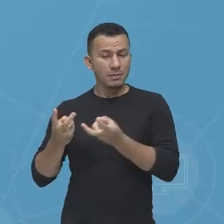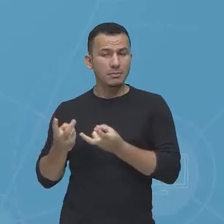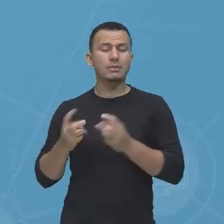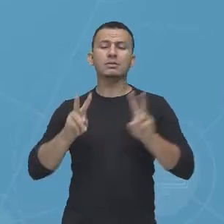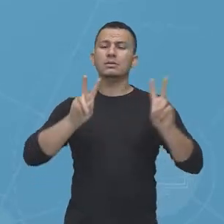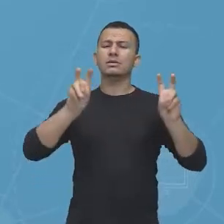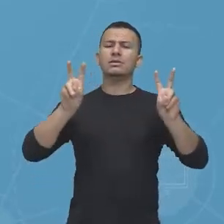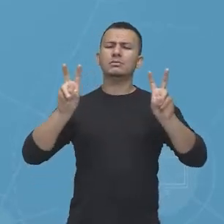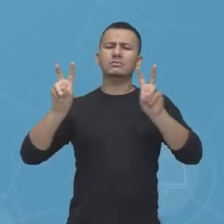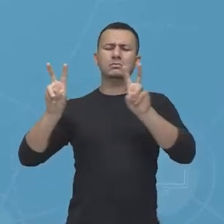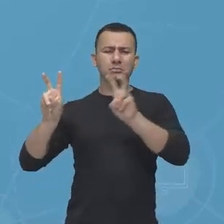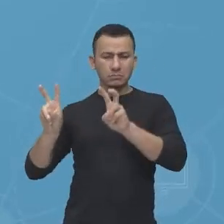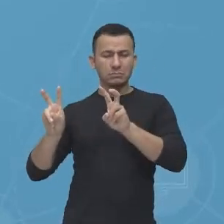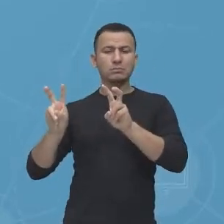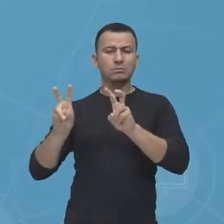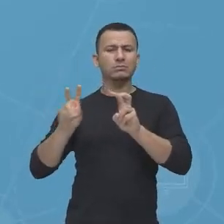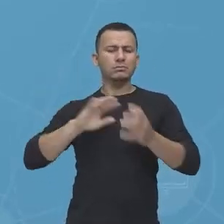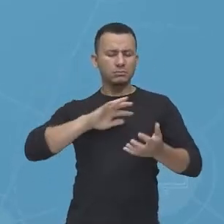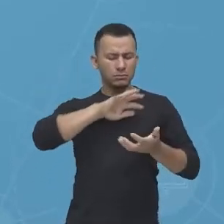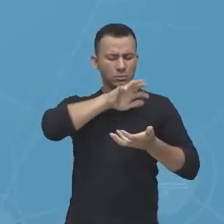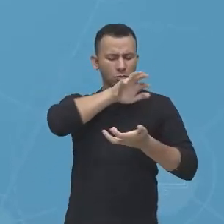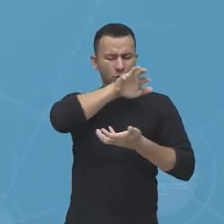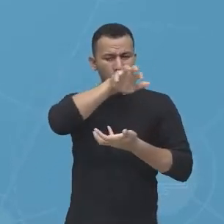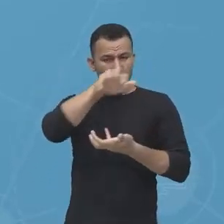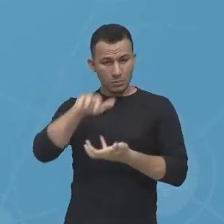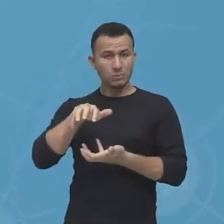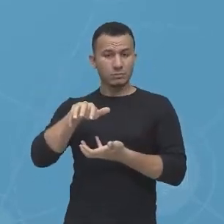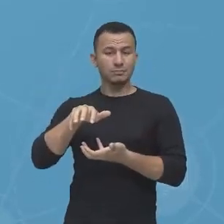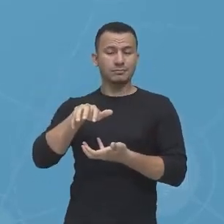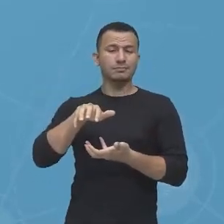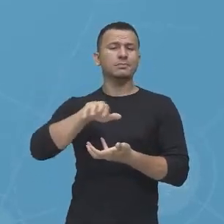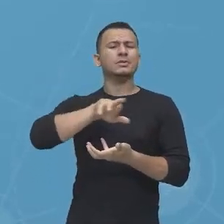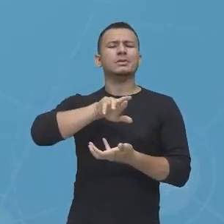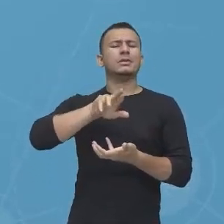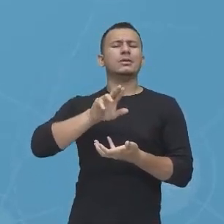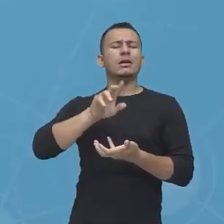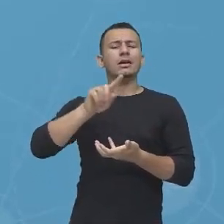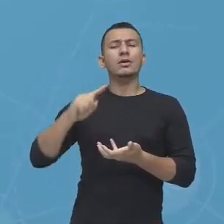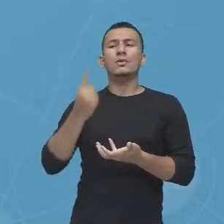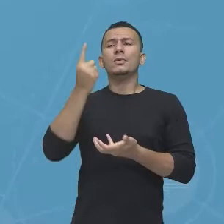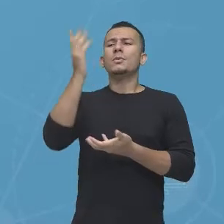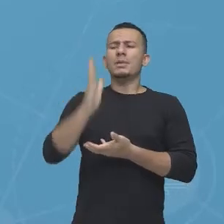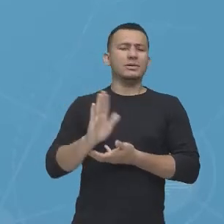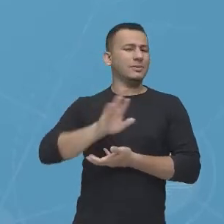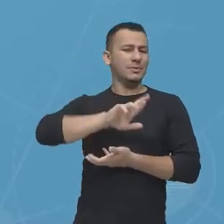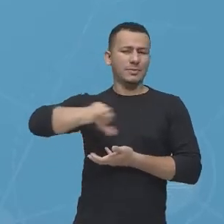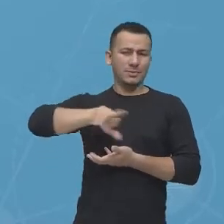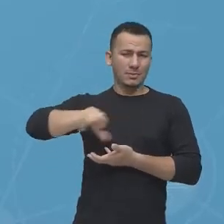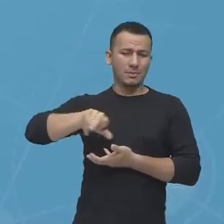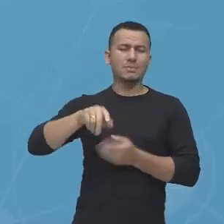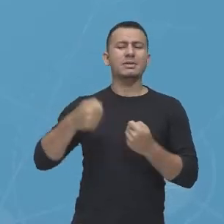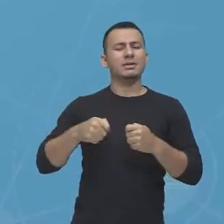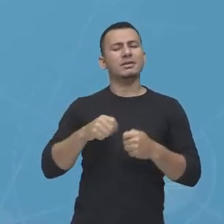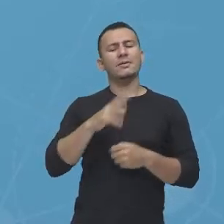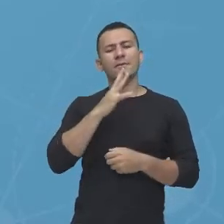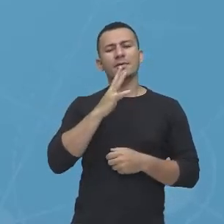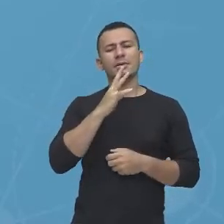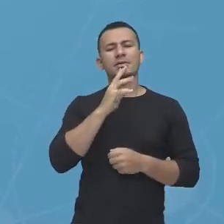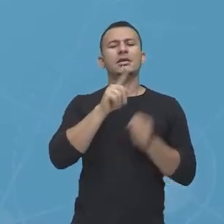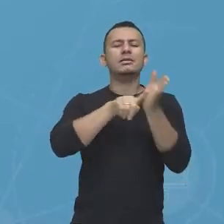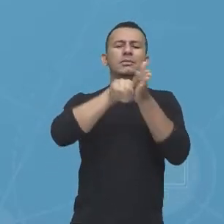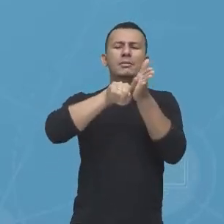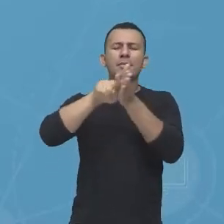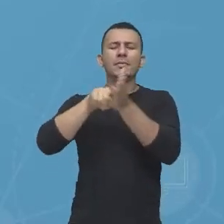sobre vários pontos aí do mundo todo, sem ser necessariamente o Brasil, certo? Conhecer outros lugares do mundo, quais